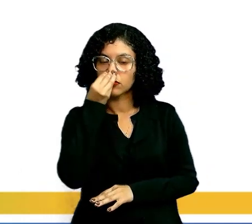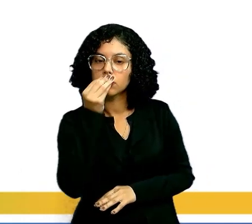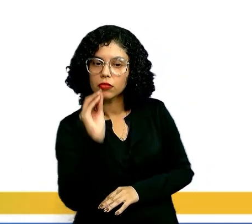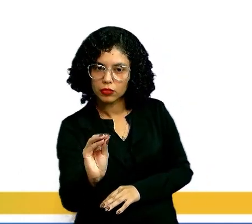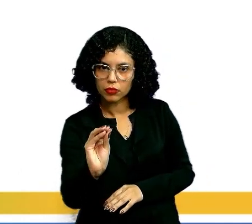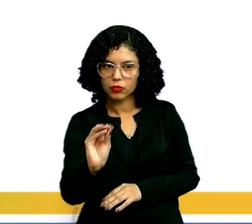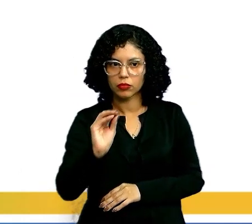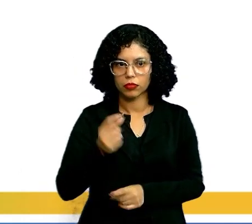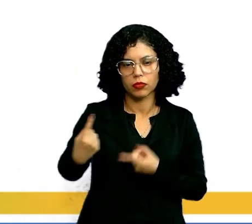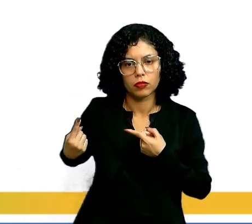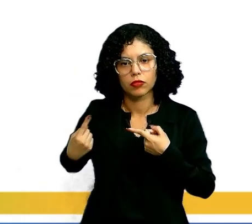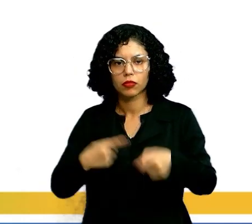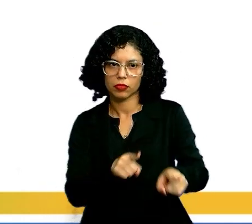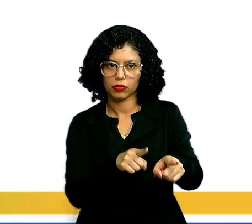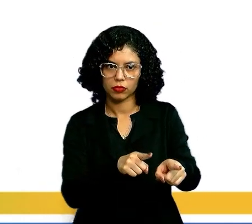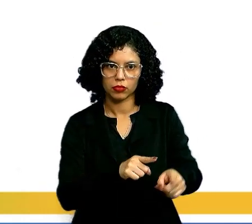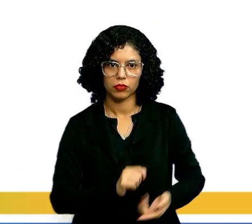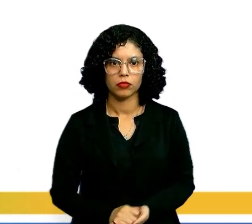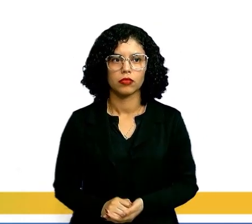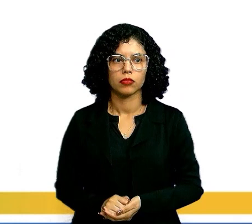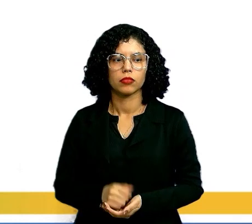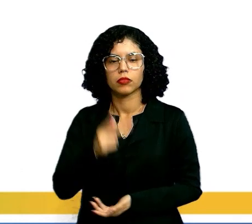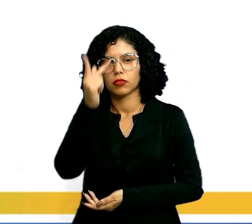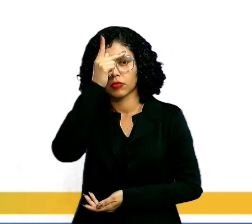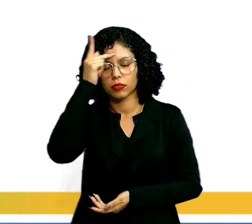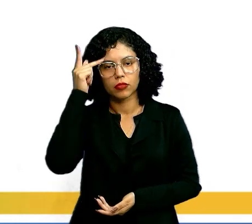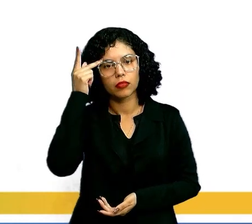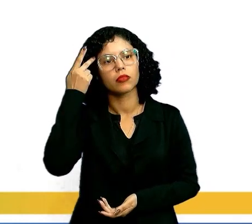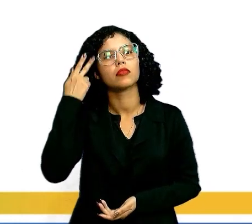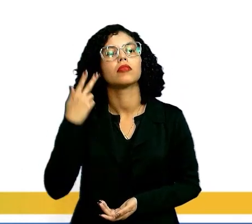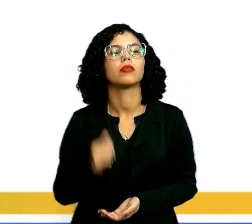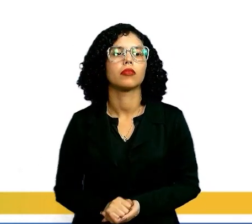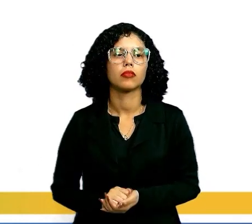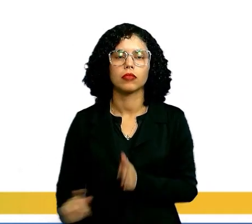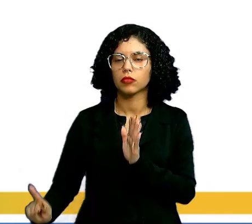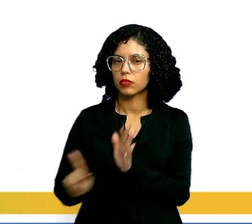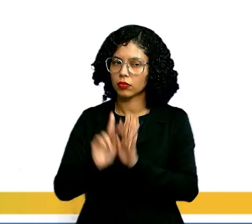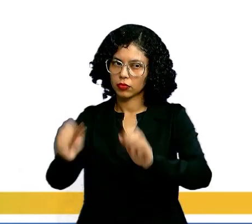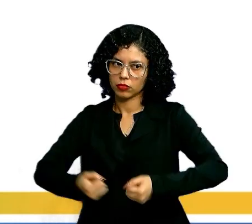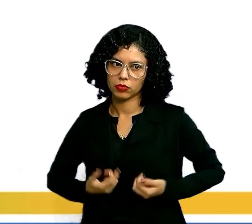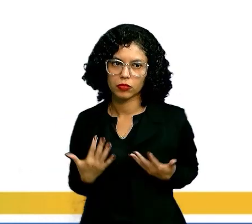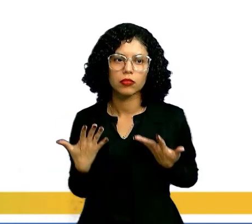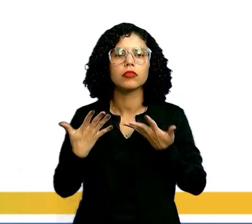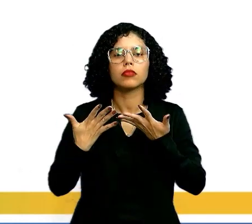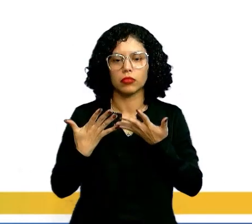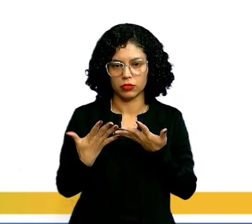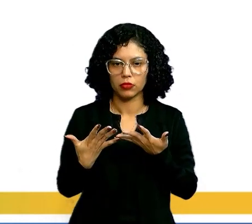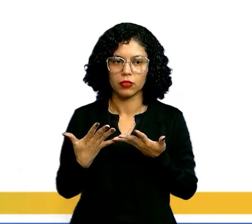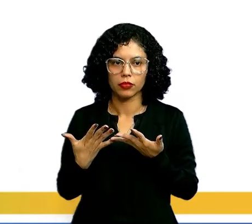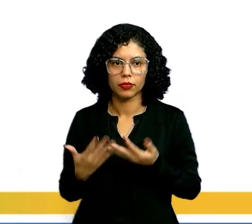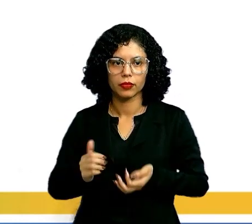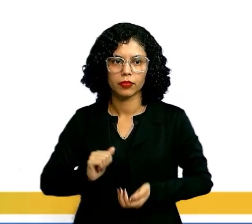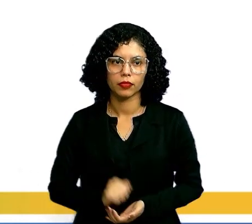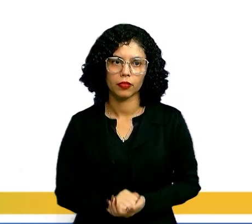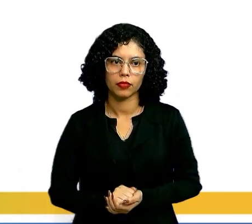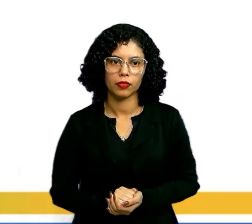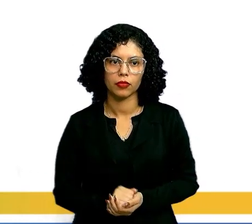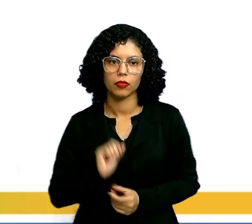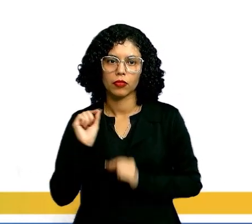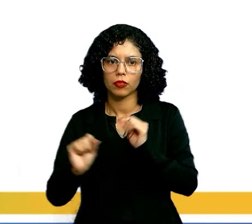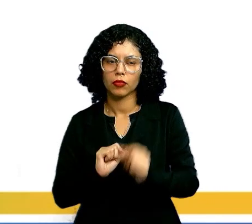condenar rejeitar desprezar insultar pelas pessoas a própria